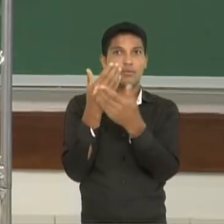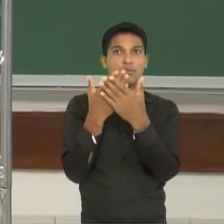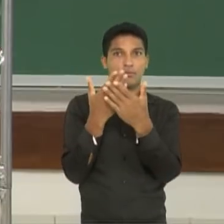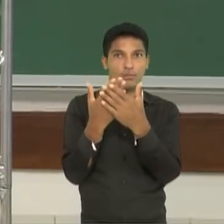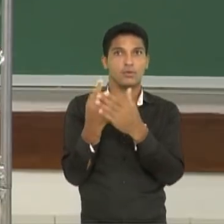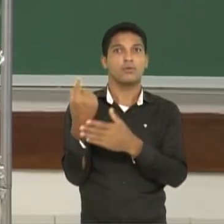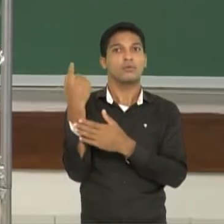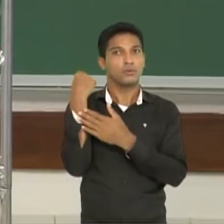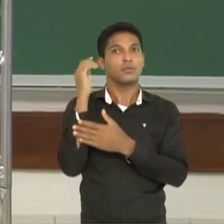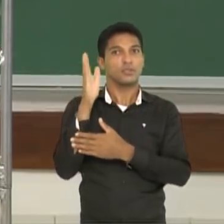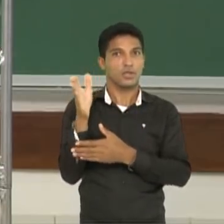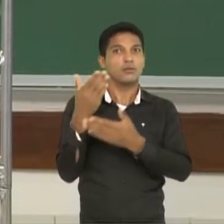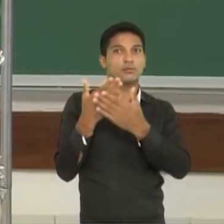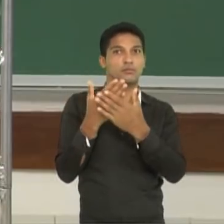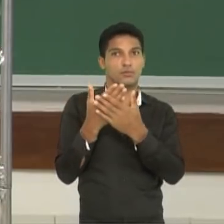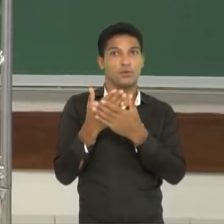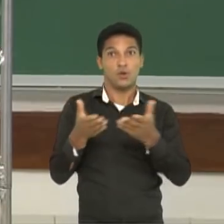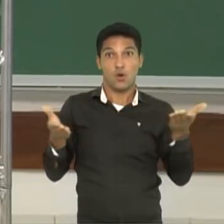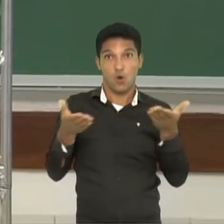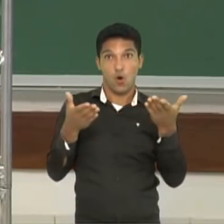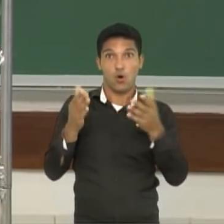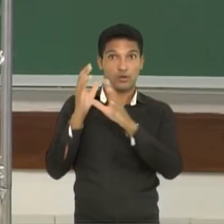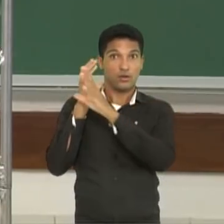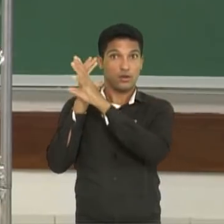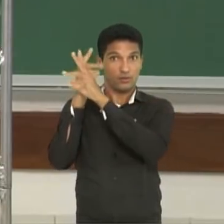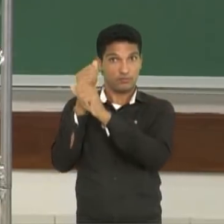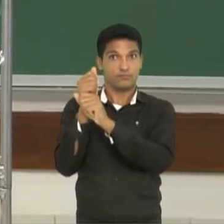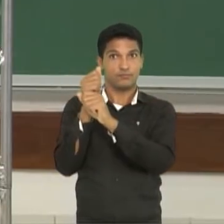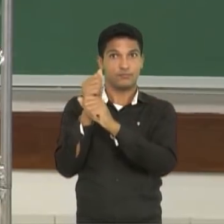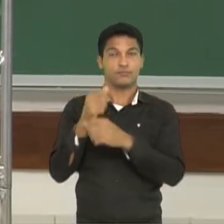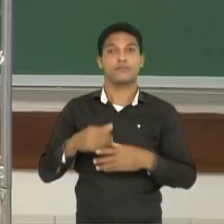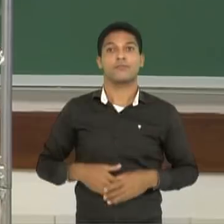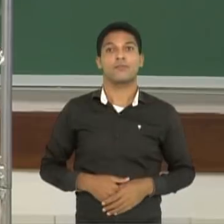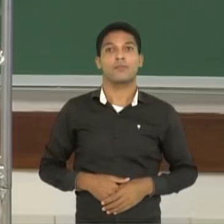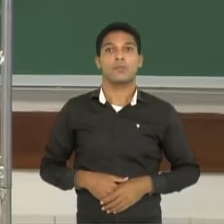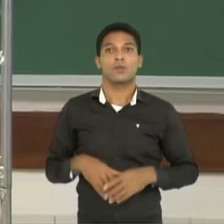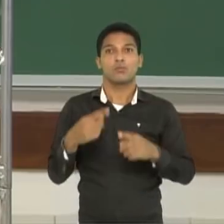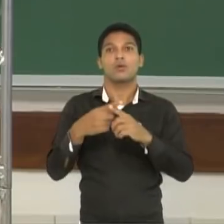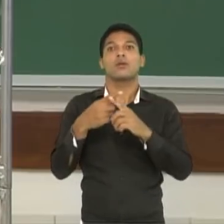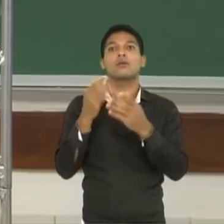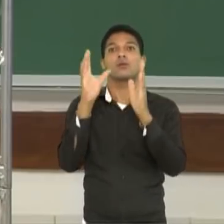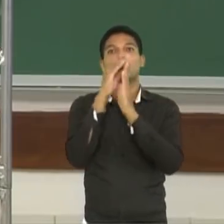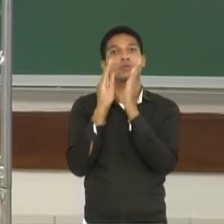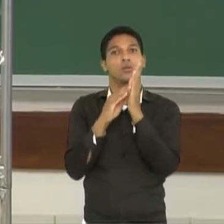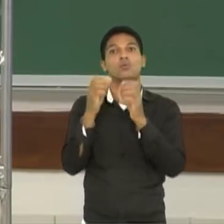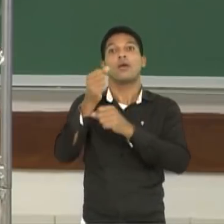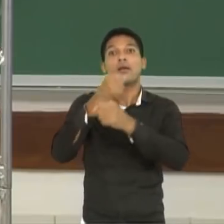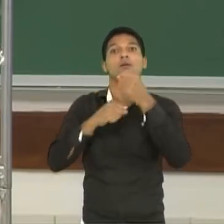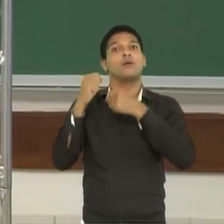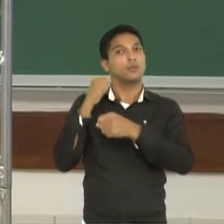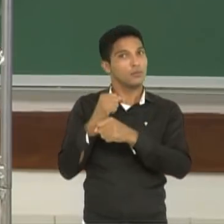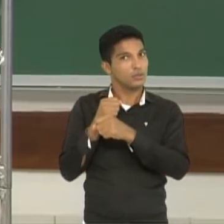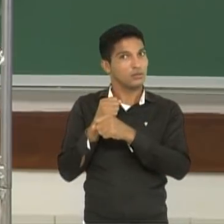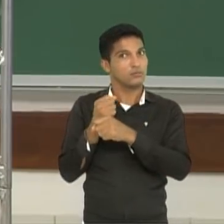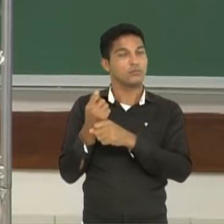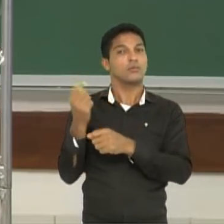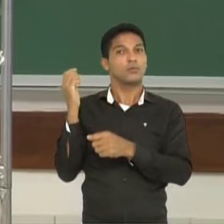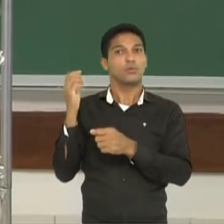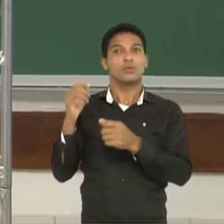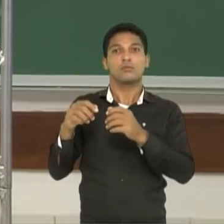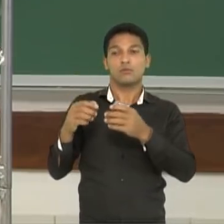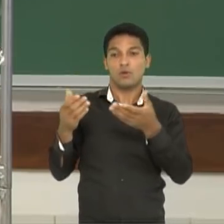marca permitem que o competidor estabeleça uma competição particular dele com ele mesmo, através da